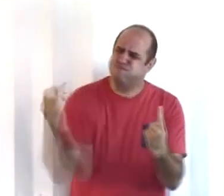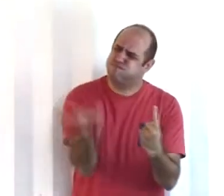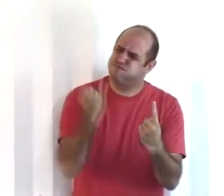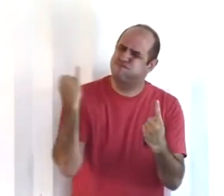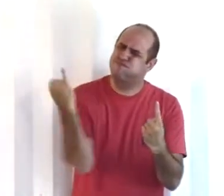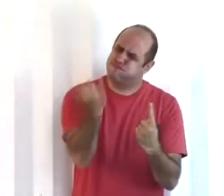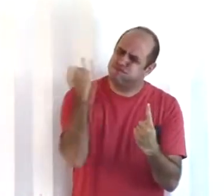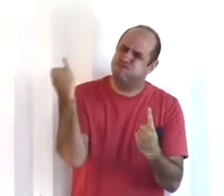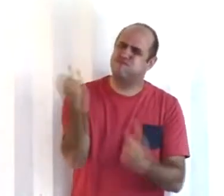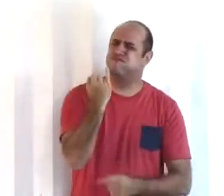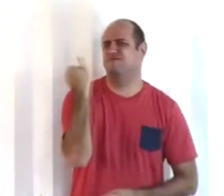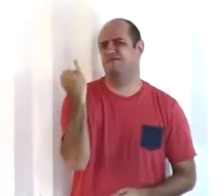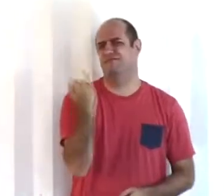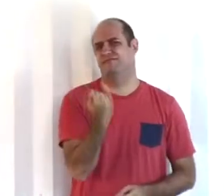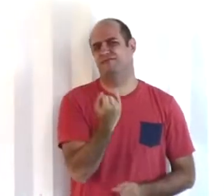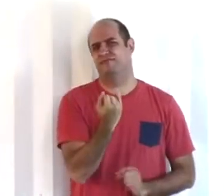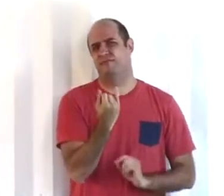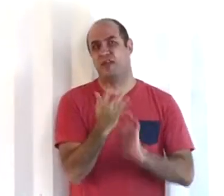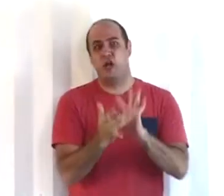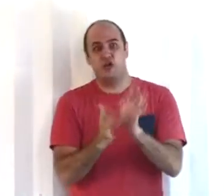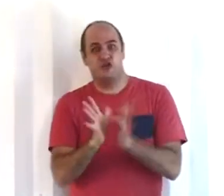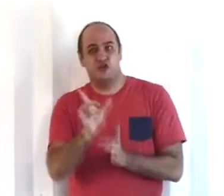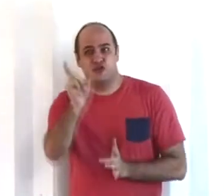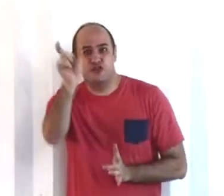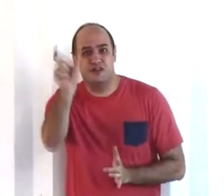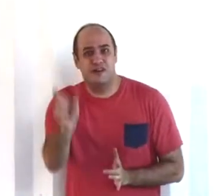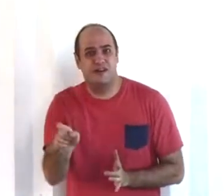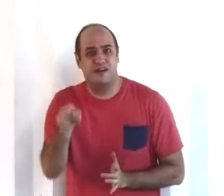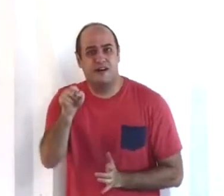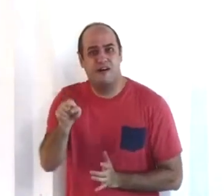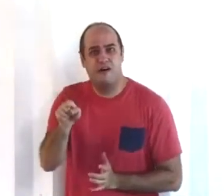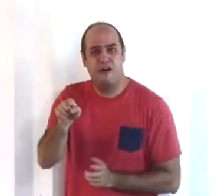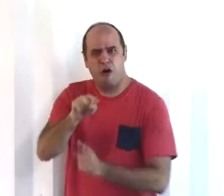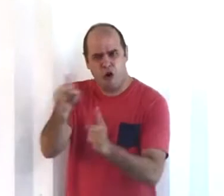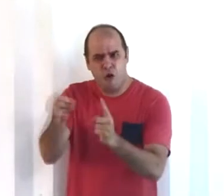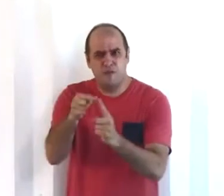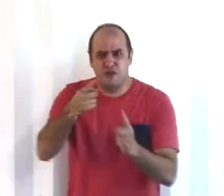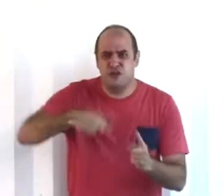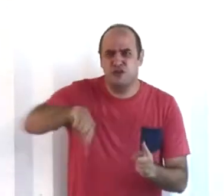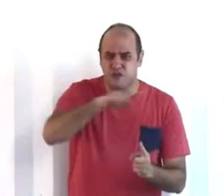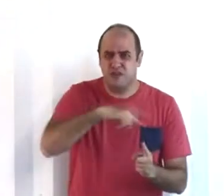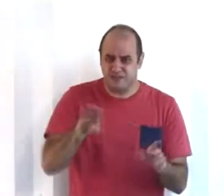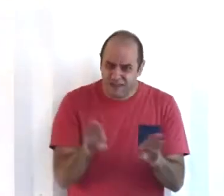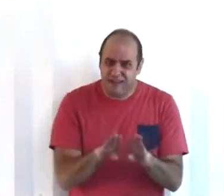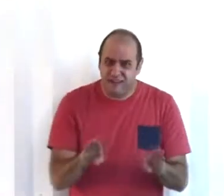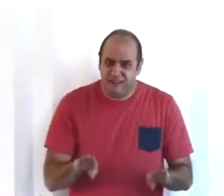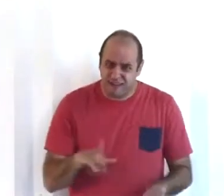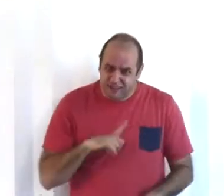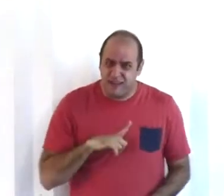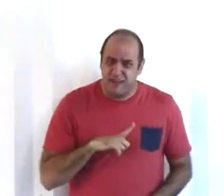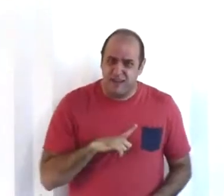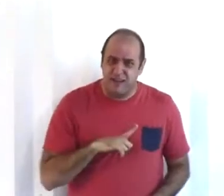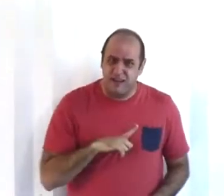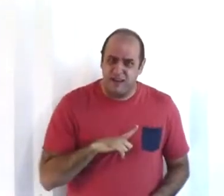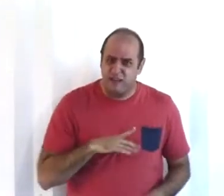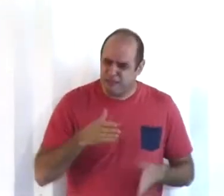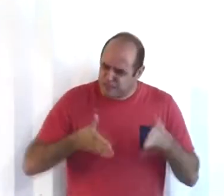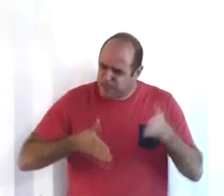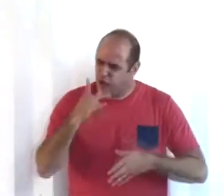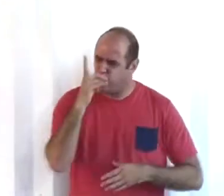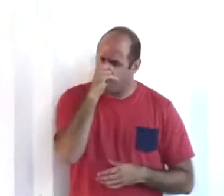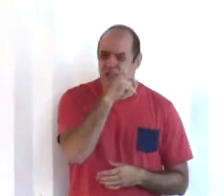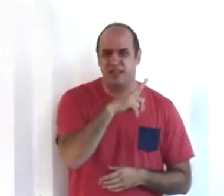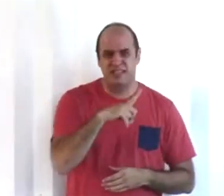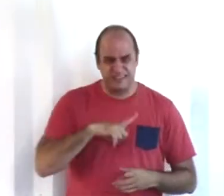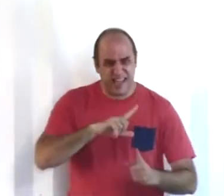Jesus Cristo teria um ideal para nós cristãos em momentos como este, em momentos difíceis como